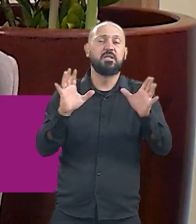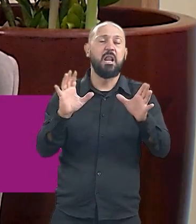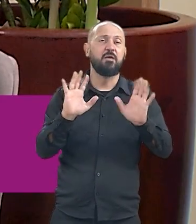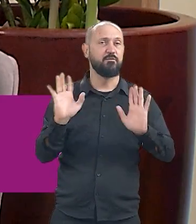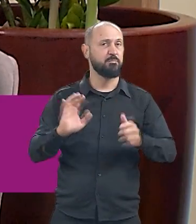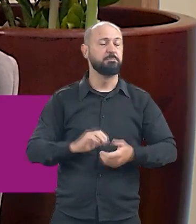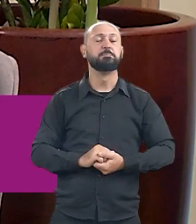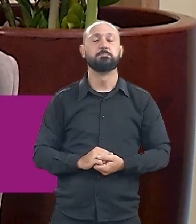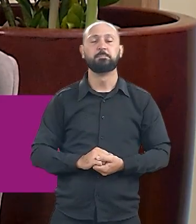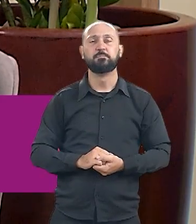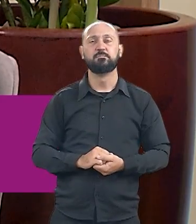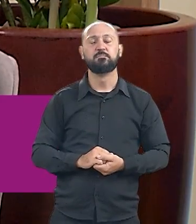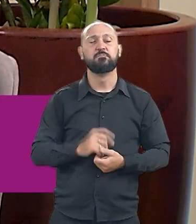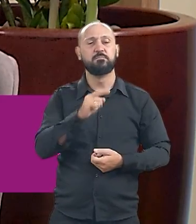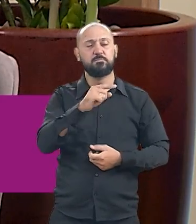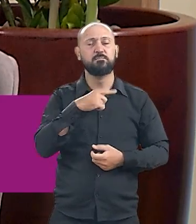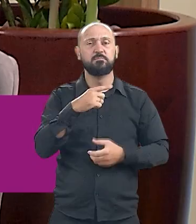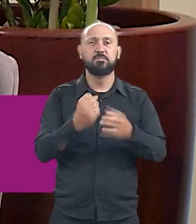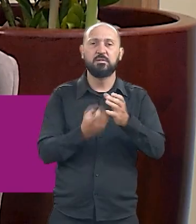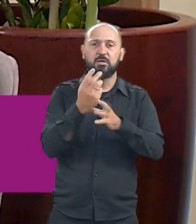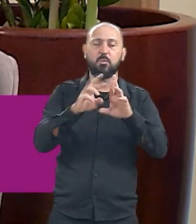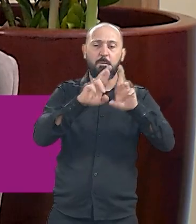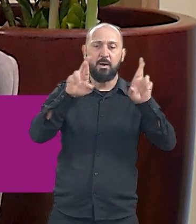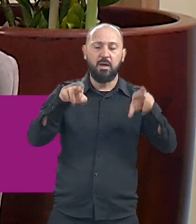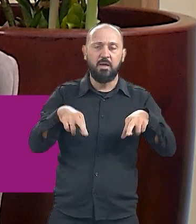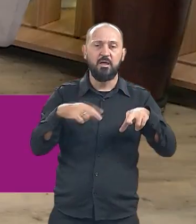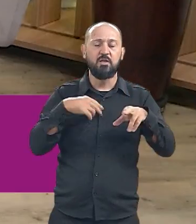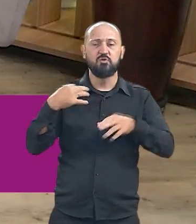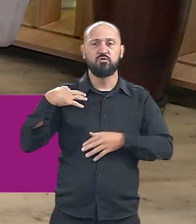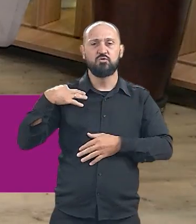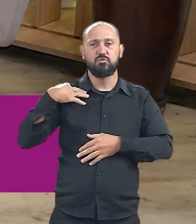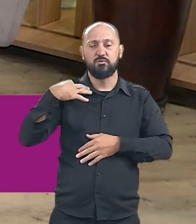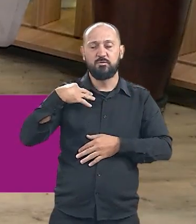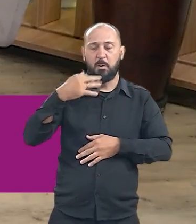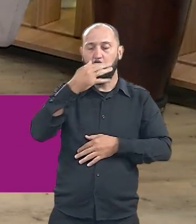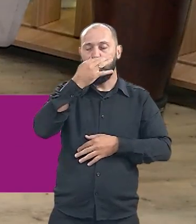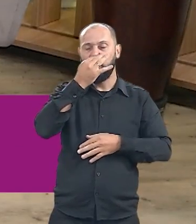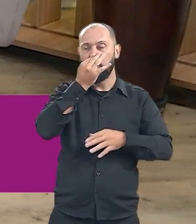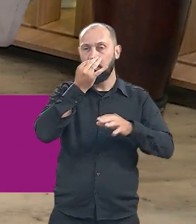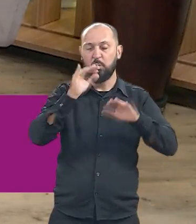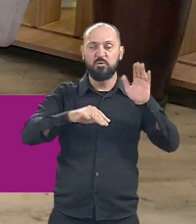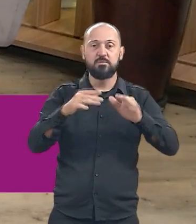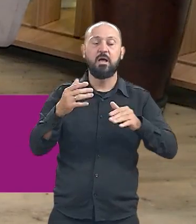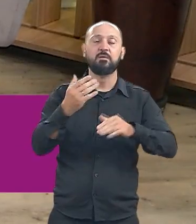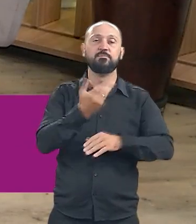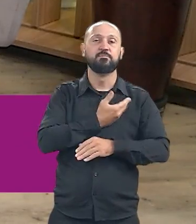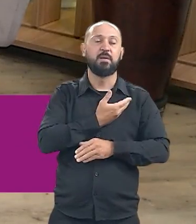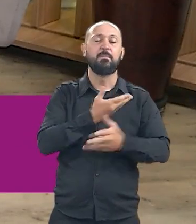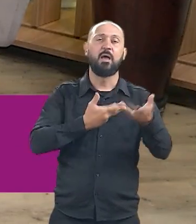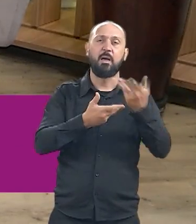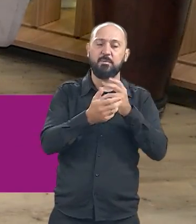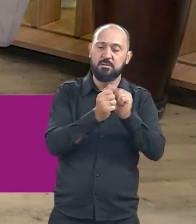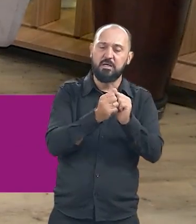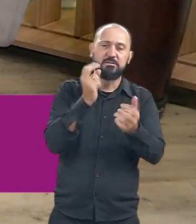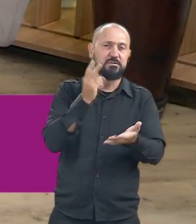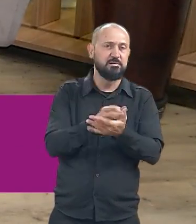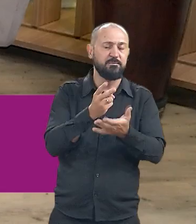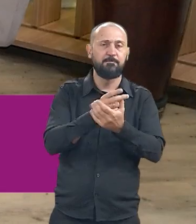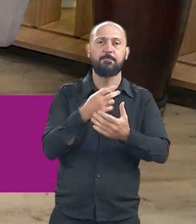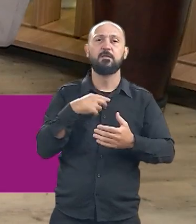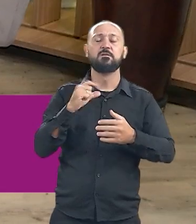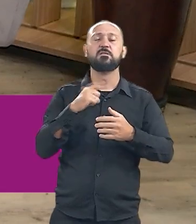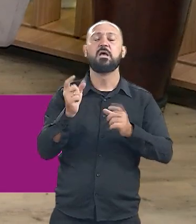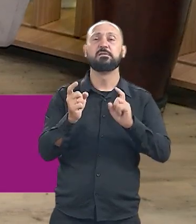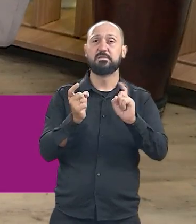uma rede entre vocês de voluntários, de repente criar novas amizades, trocar experiências? A gente, quando participa dessas reuniões aí...